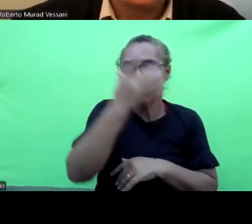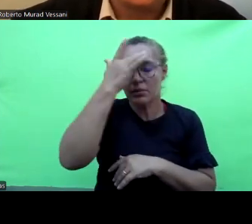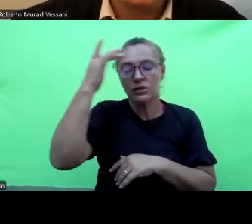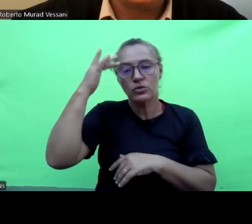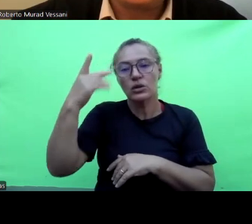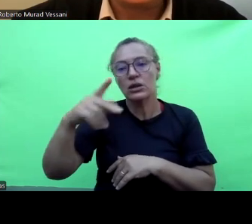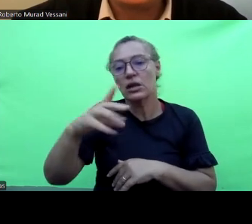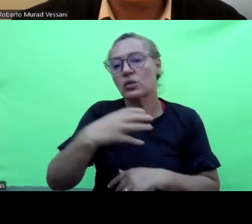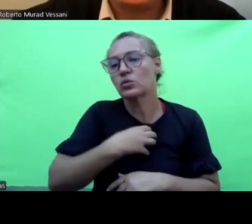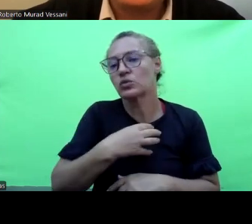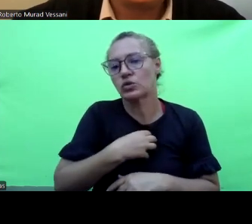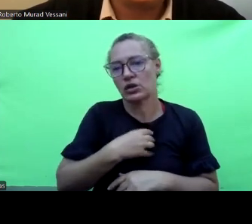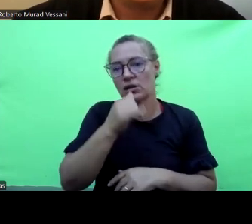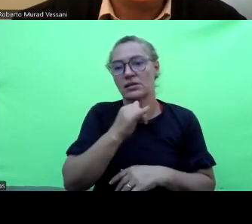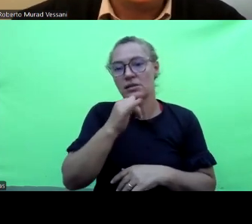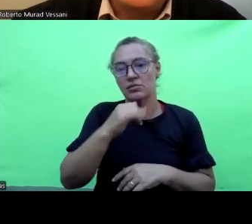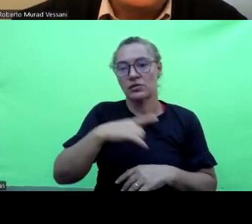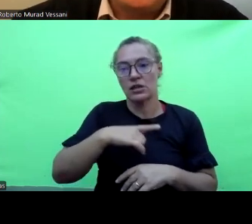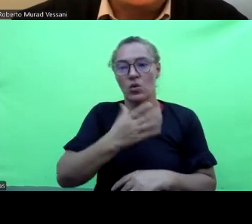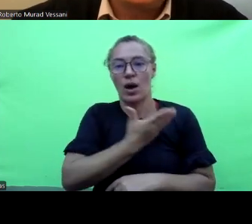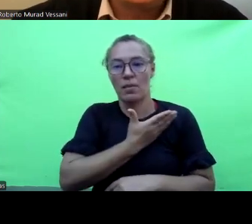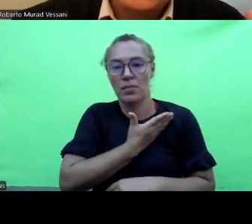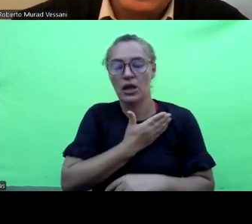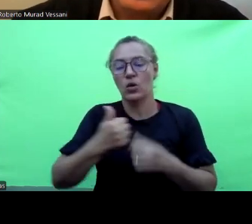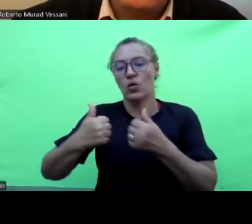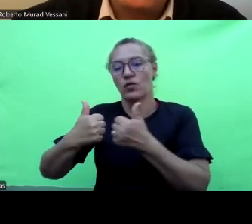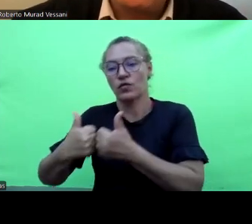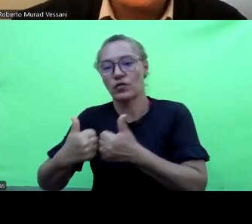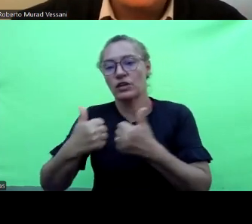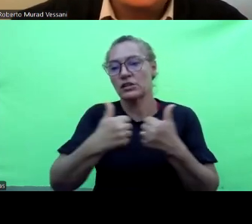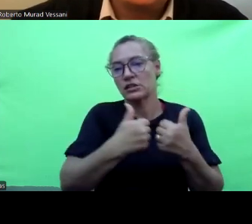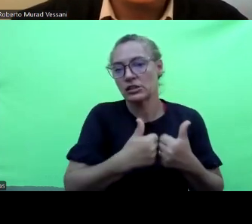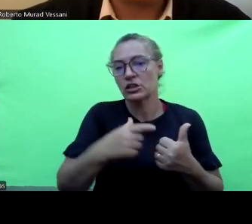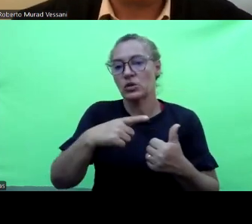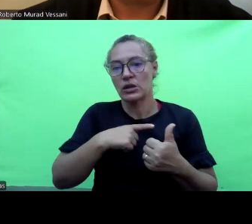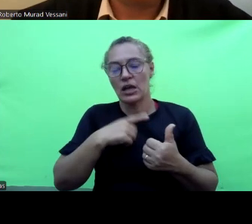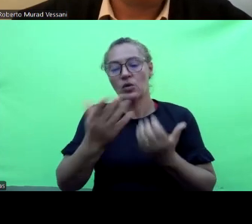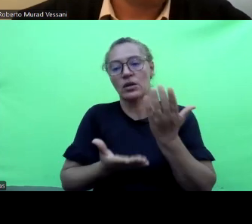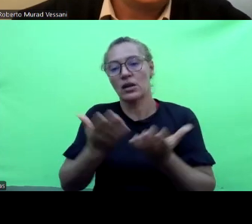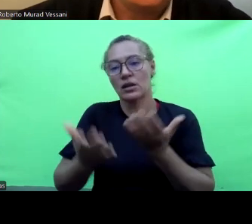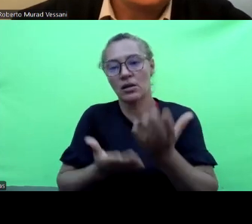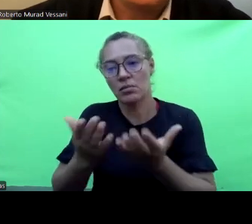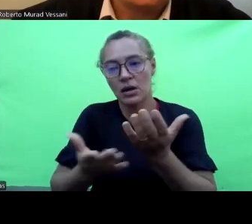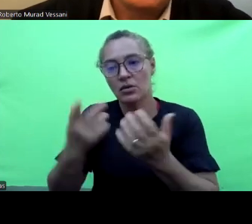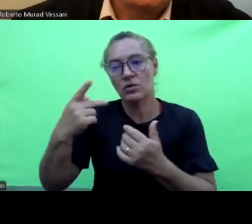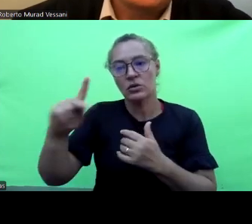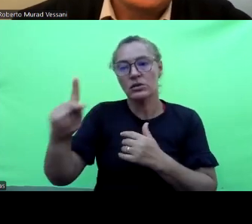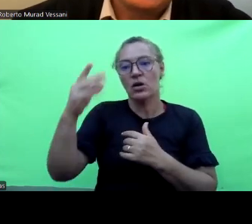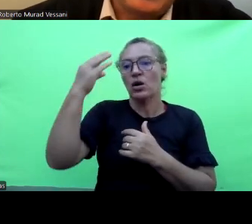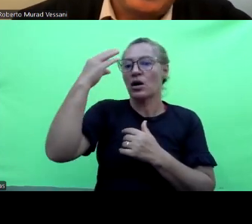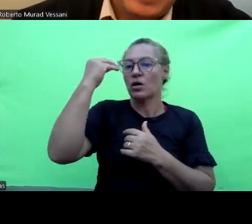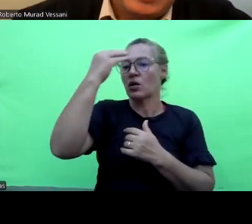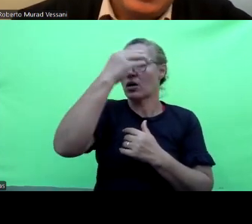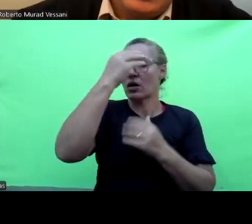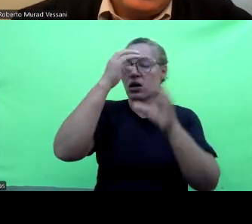que tem glaucoma, ele pode ser diferente o tratamento do seu glaucoma, dependendo do estágio e do tipo de glaucoma que você